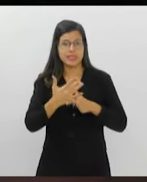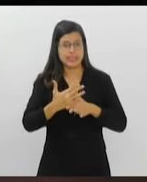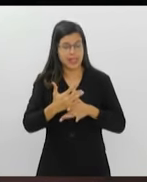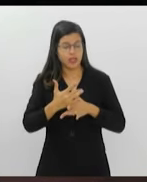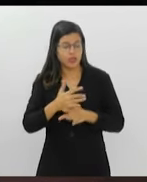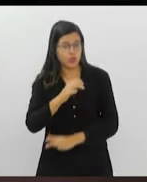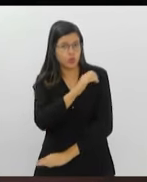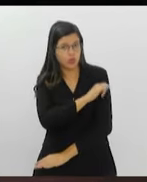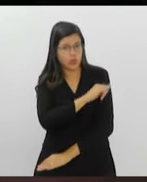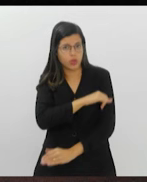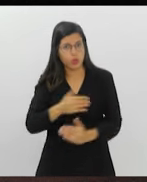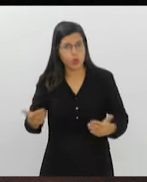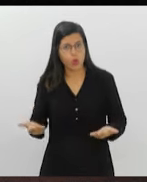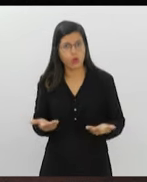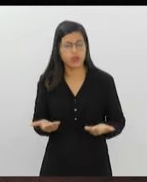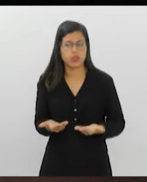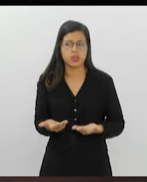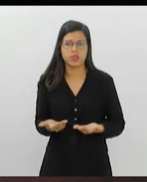é